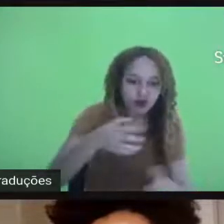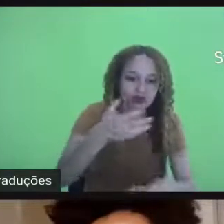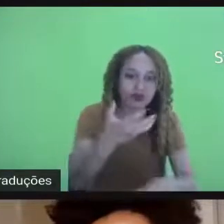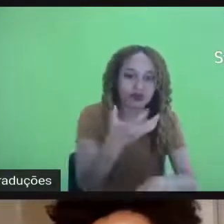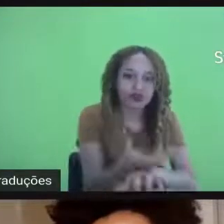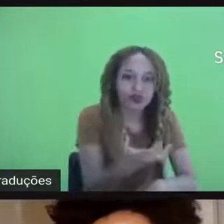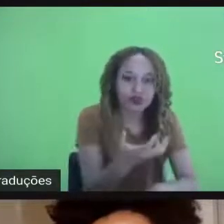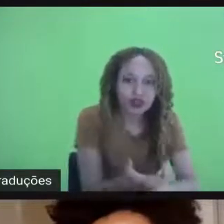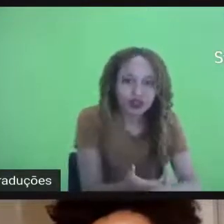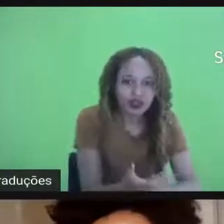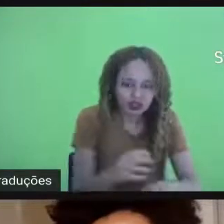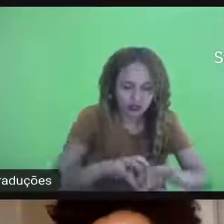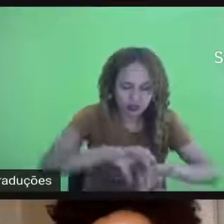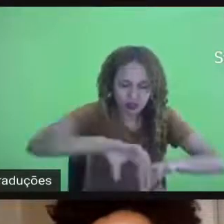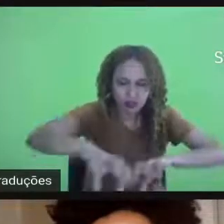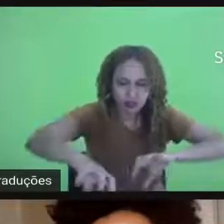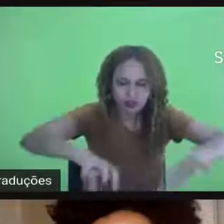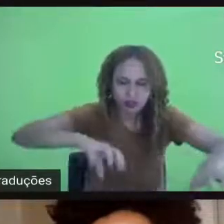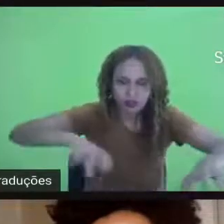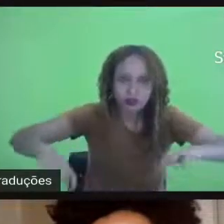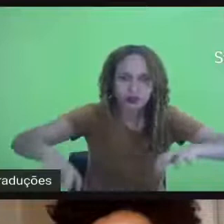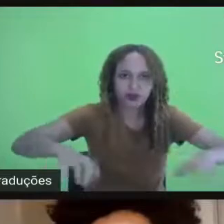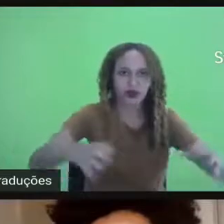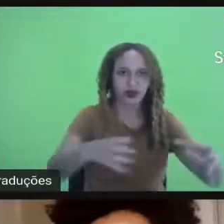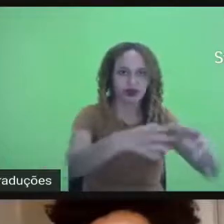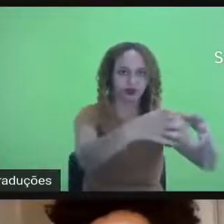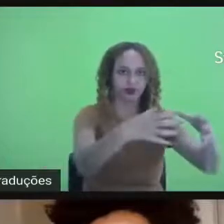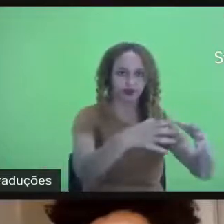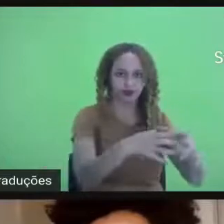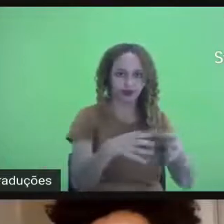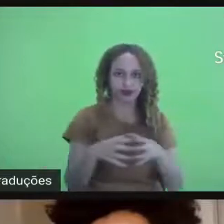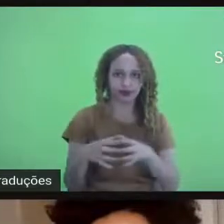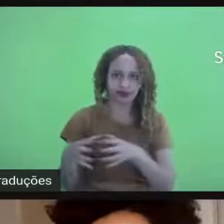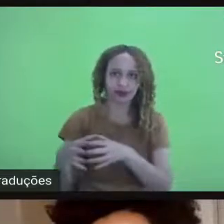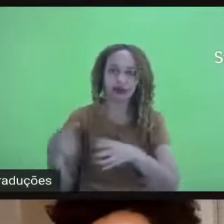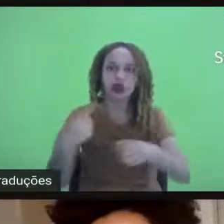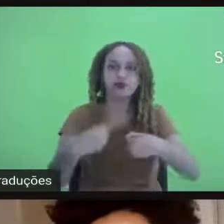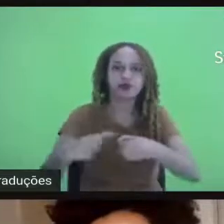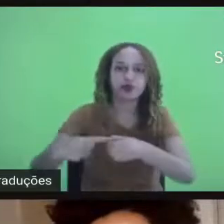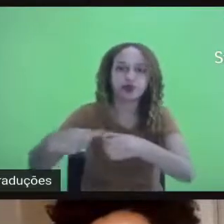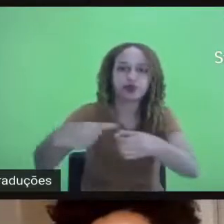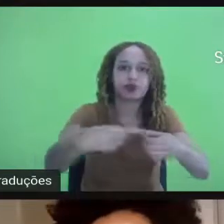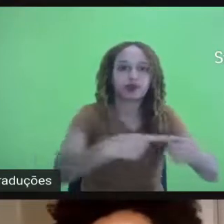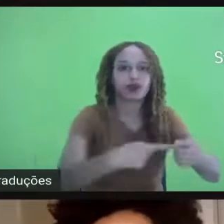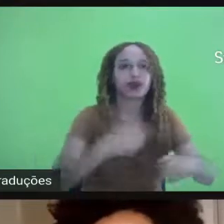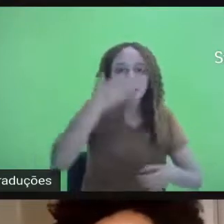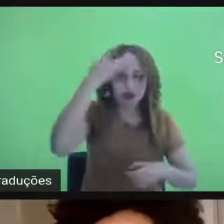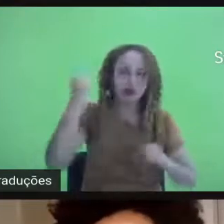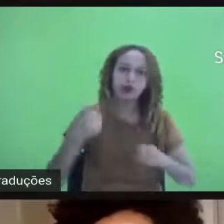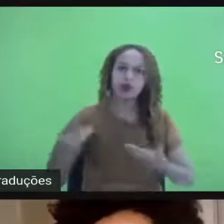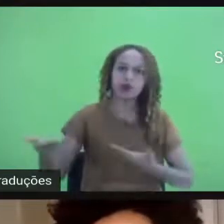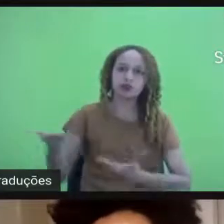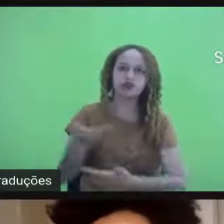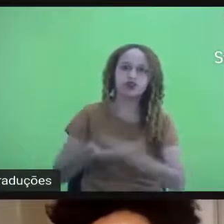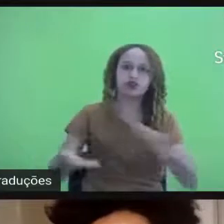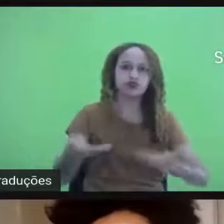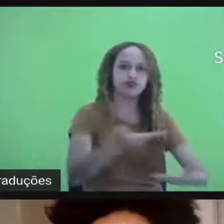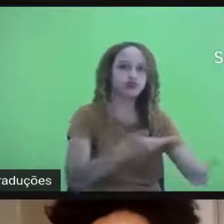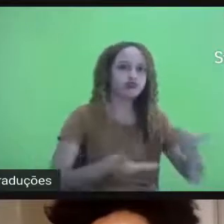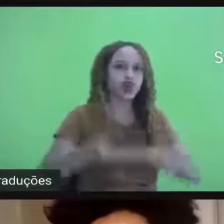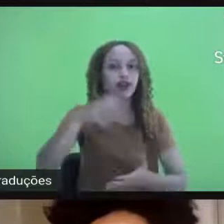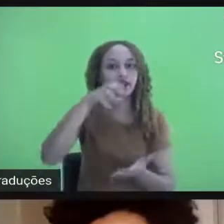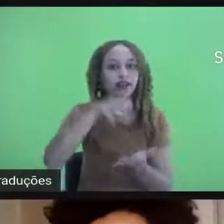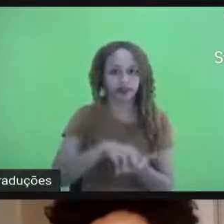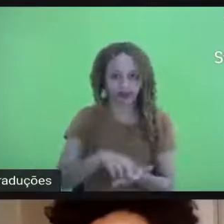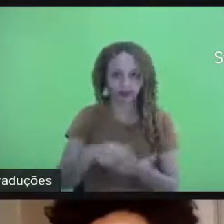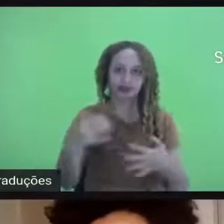infraestrutura, vamos descentralizar isso, vamos criar polos em todos os bairros onde as pessoas consigam se entender dentro de uma cidade. Né? Eu acho que